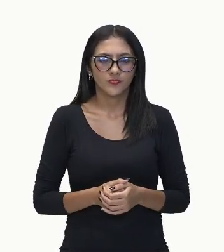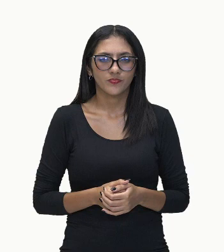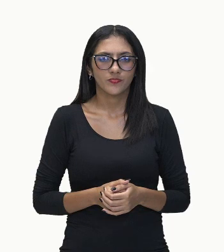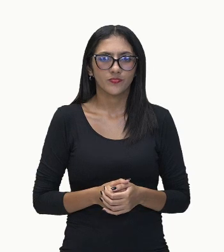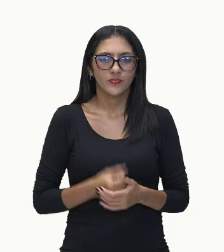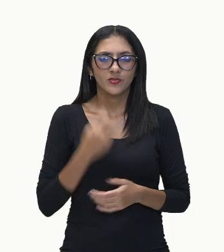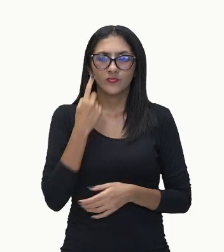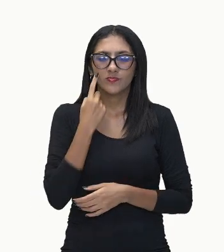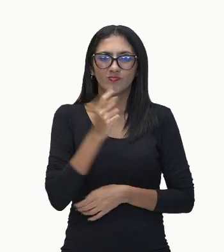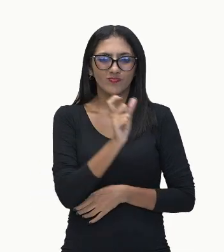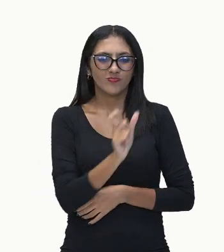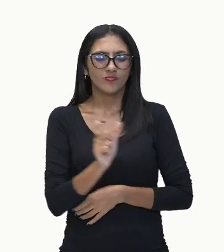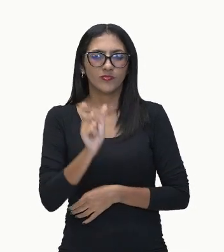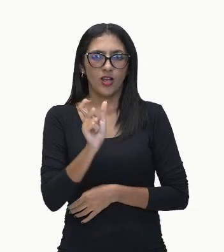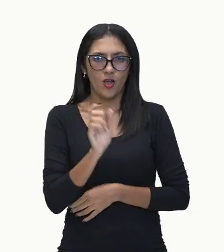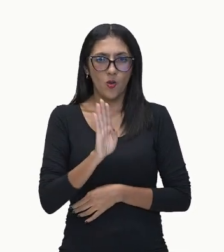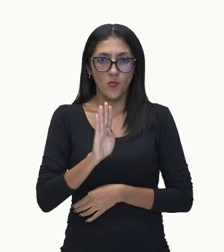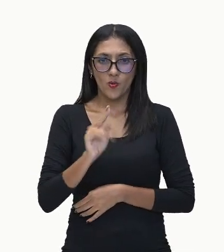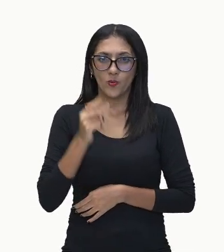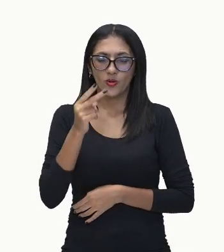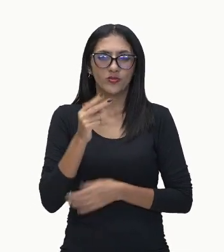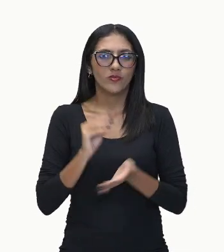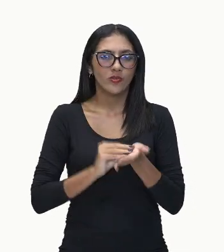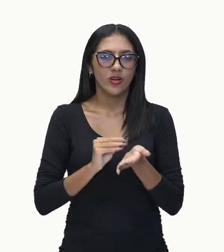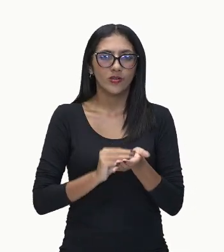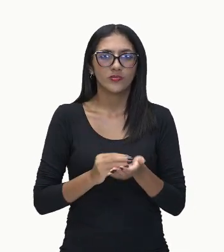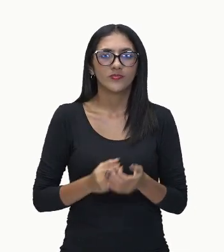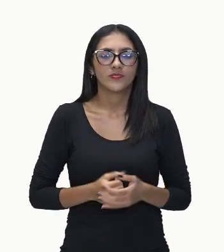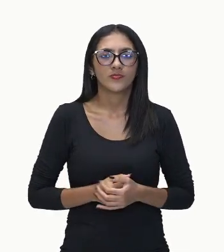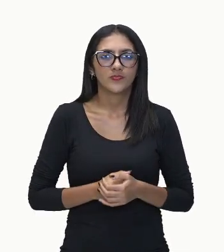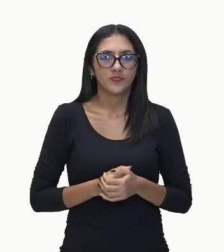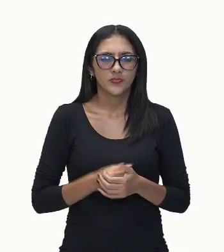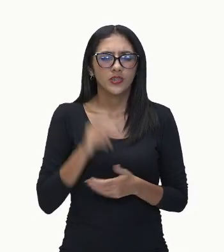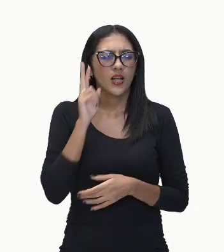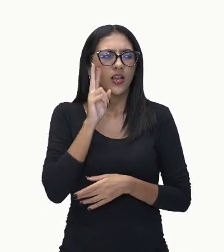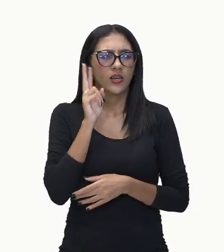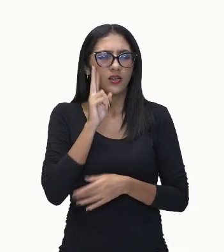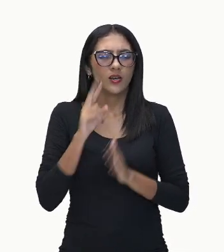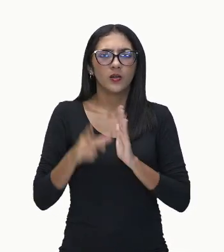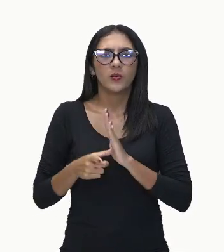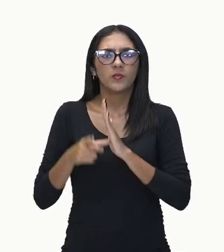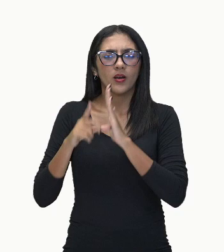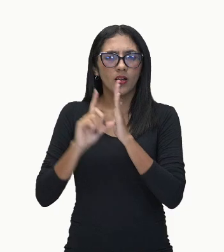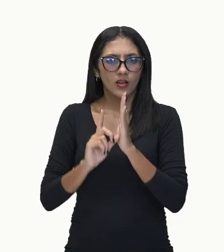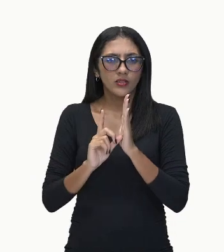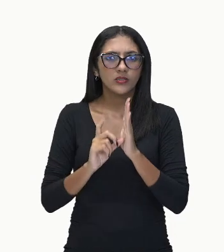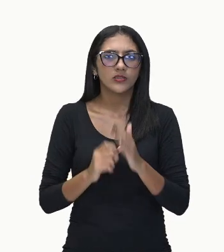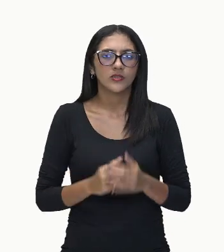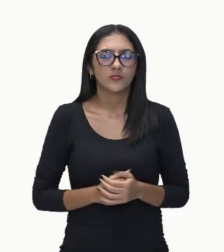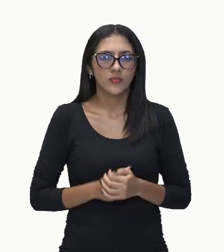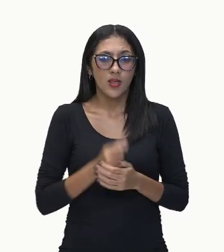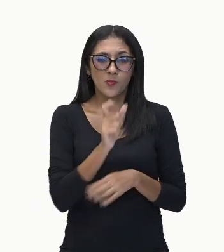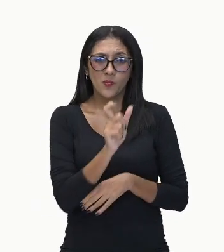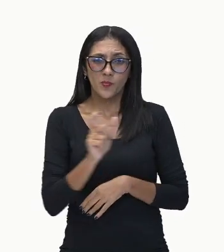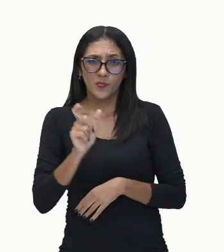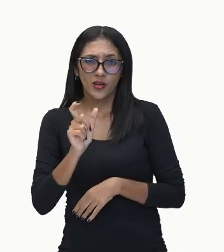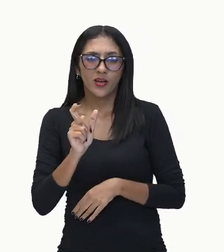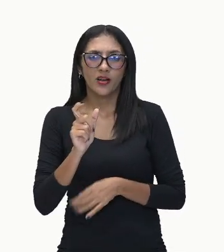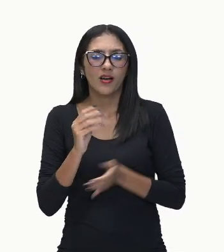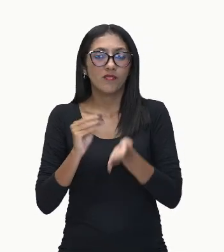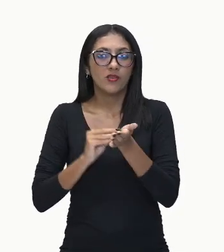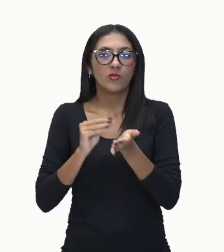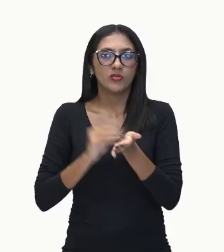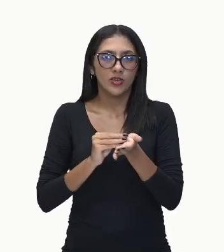desconhecido não sei mas uma coisa a gente aprendeu agora H pouco a gente aprendeu que esse termo que está faltando que é o termo